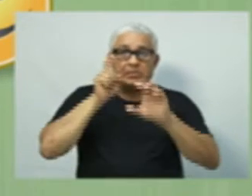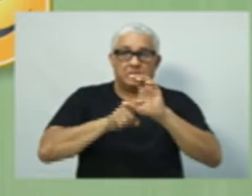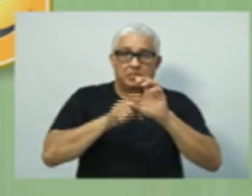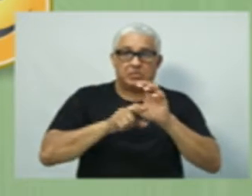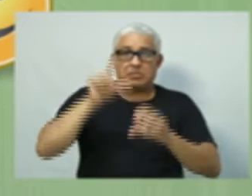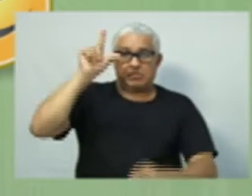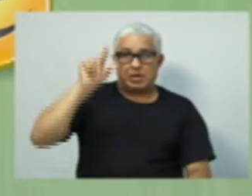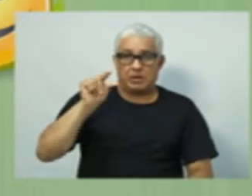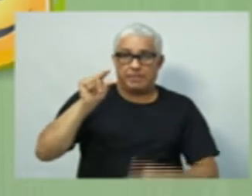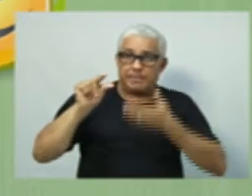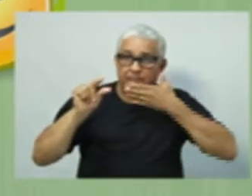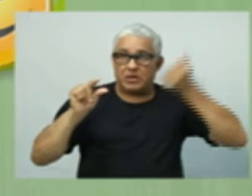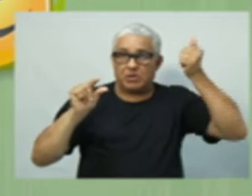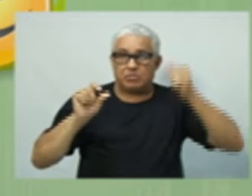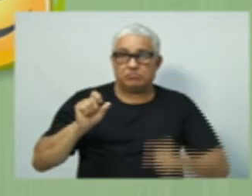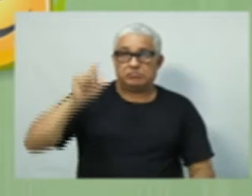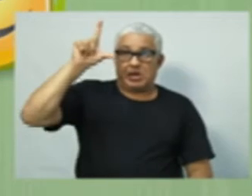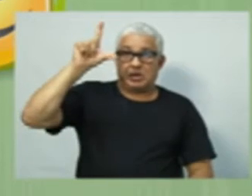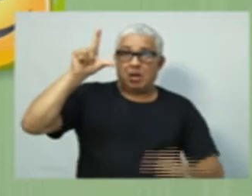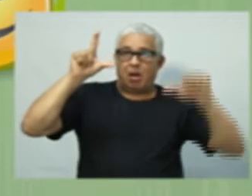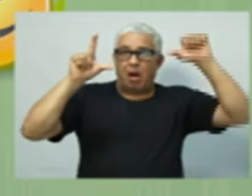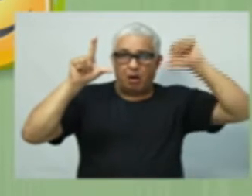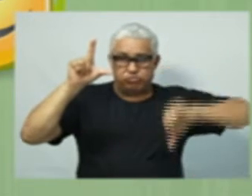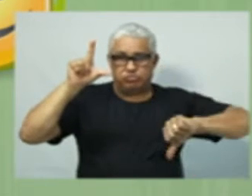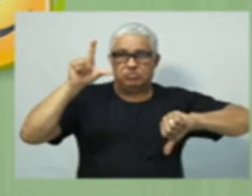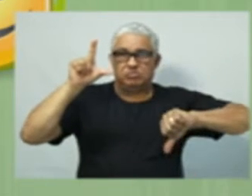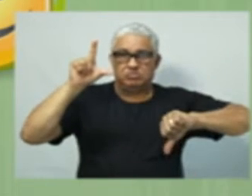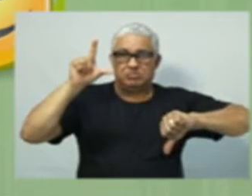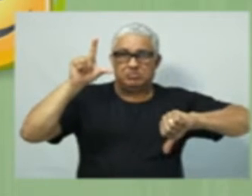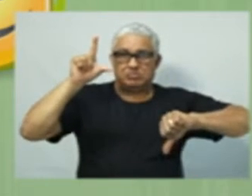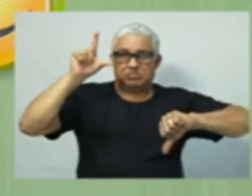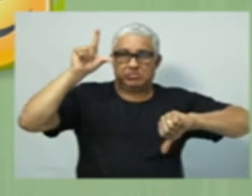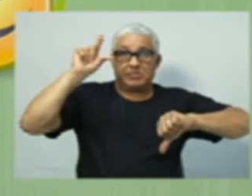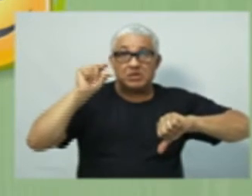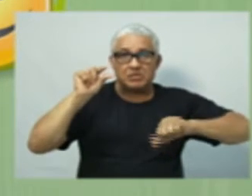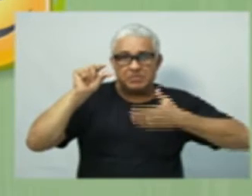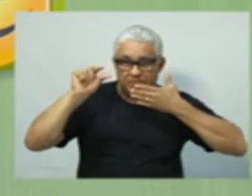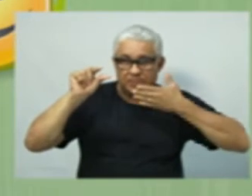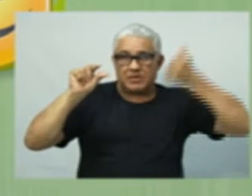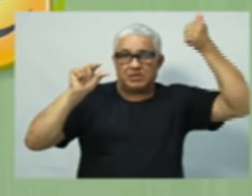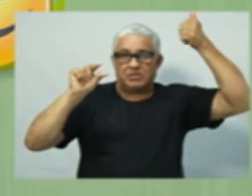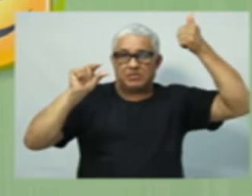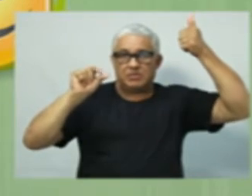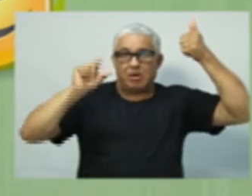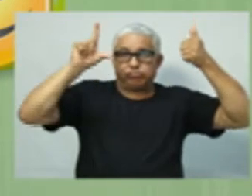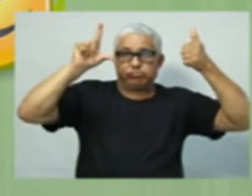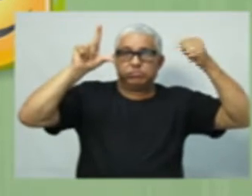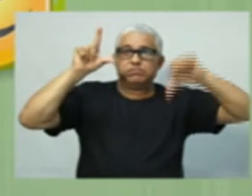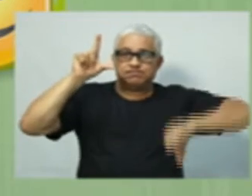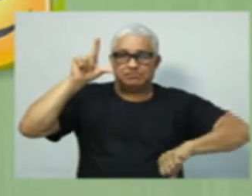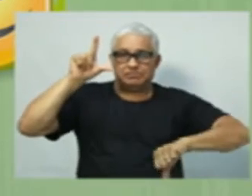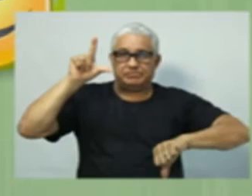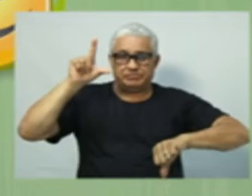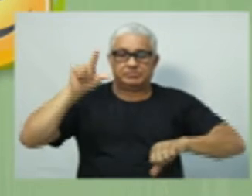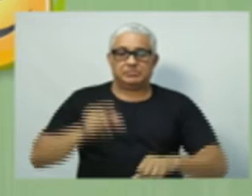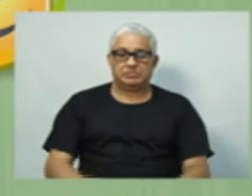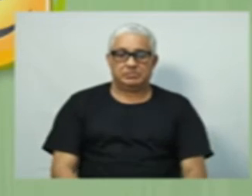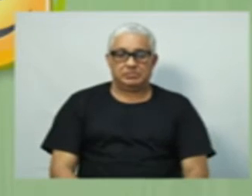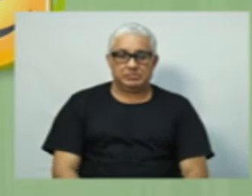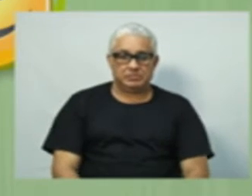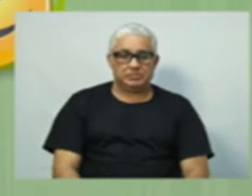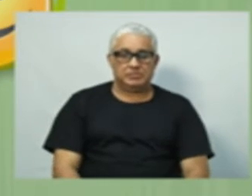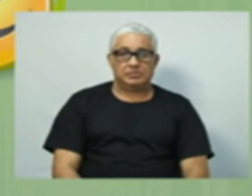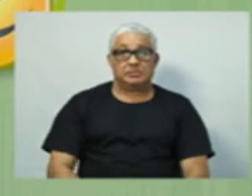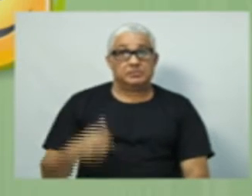melhor quanto maior o endividamento é só pensar no seu dia a dia quer beber muito quero ver pouco que a coisa meio óbvia